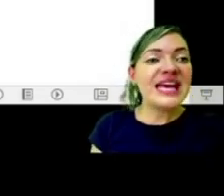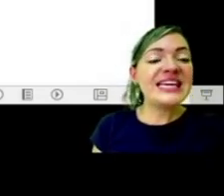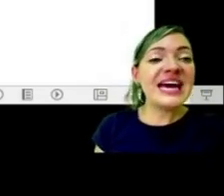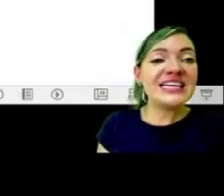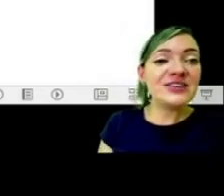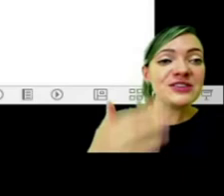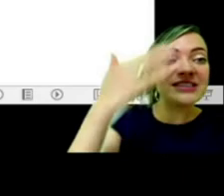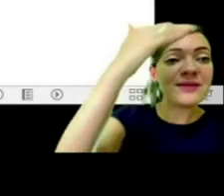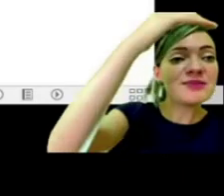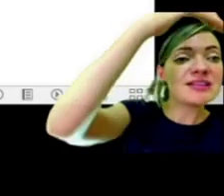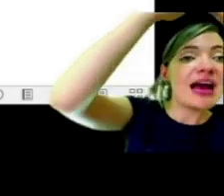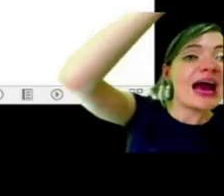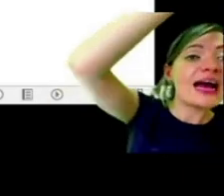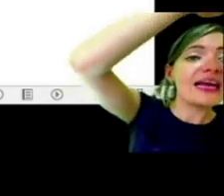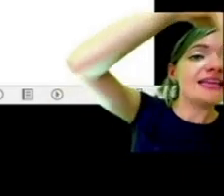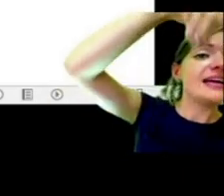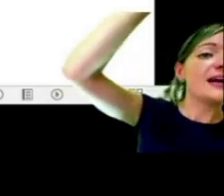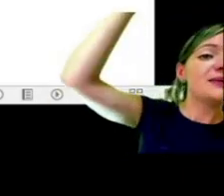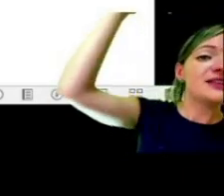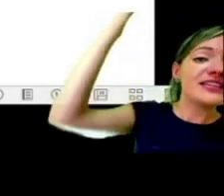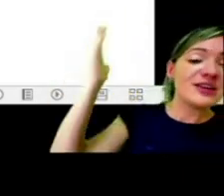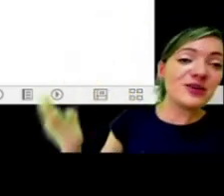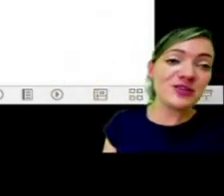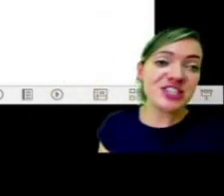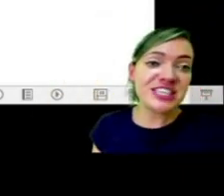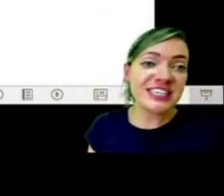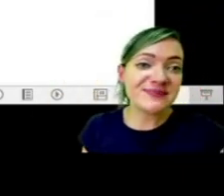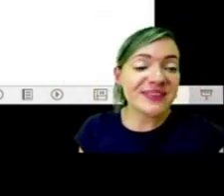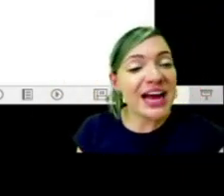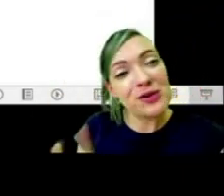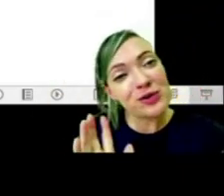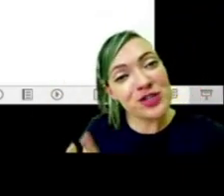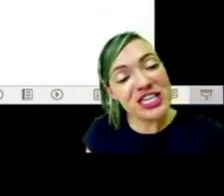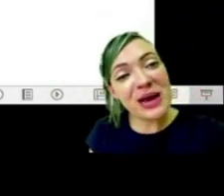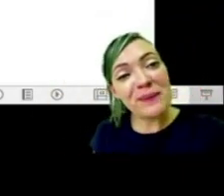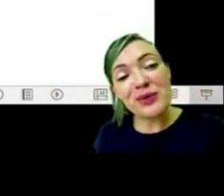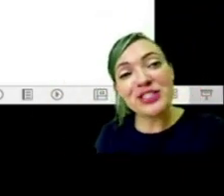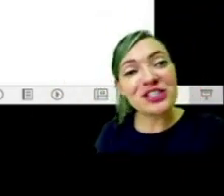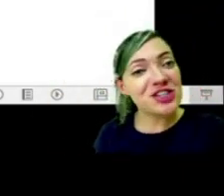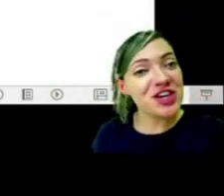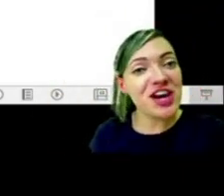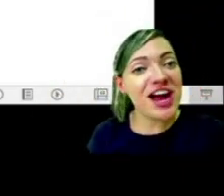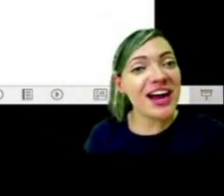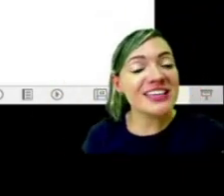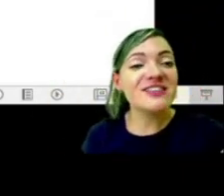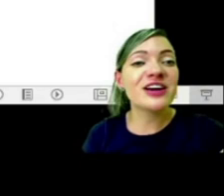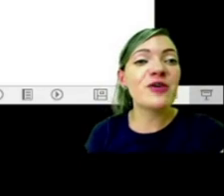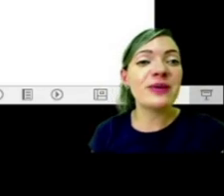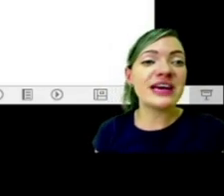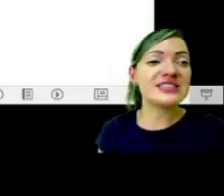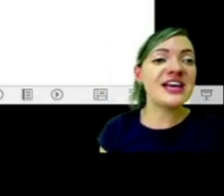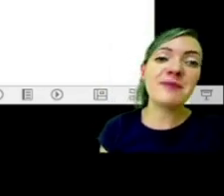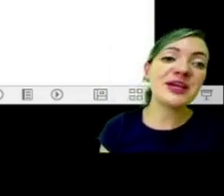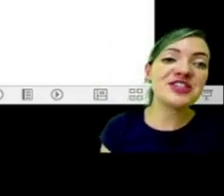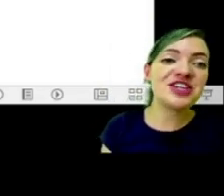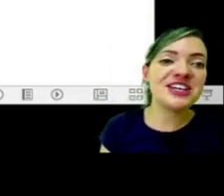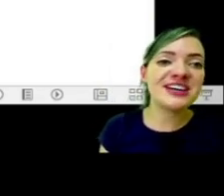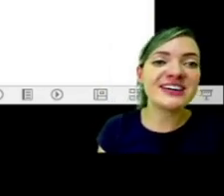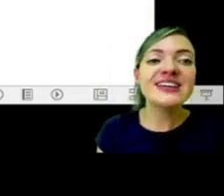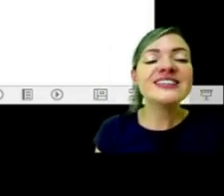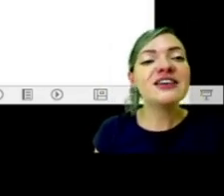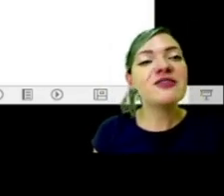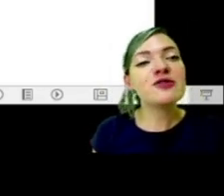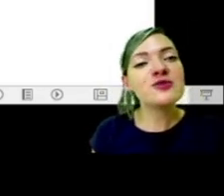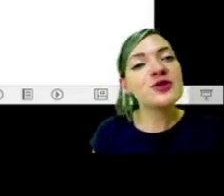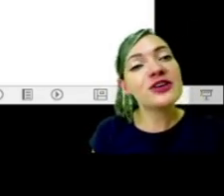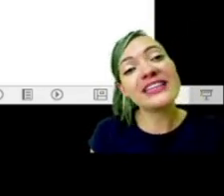heterótrofo. E aí nós temos a cadeia acabando aqui na corujinha. A corujinha bonitinha que vai comer a